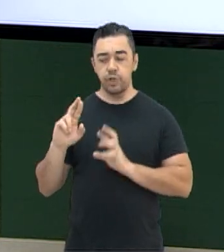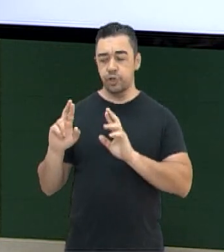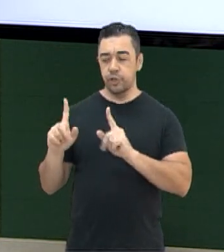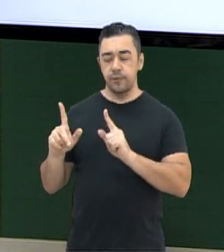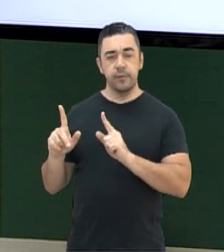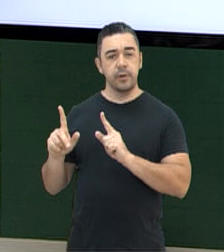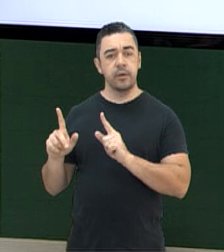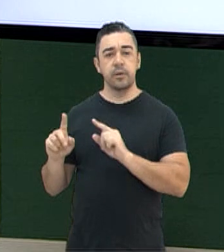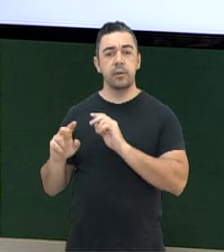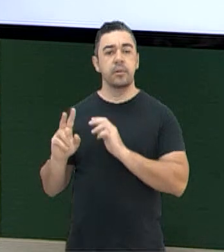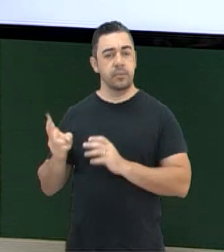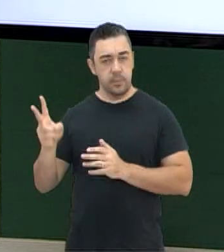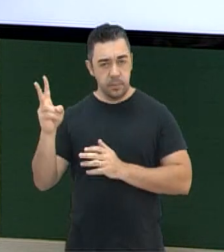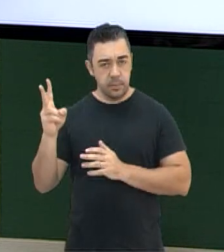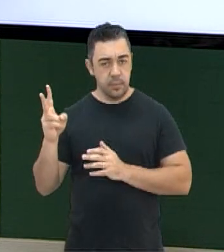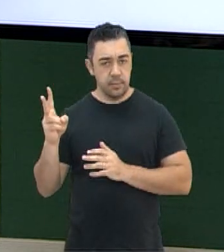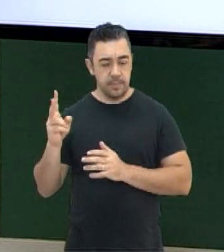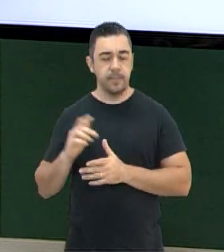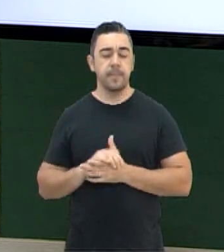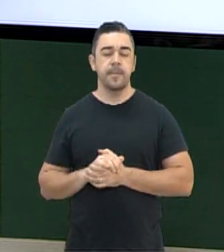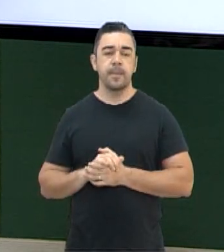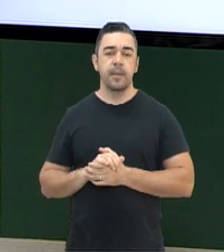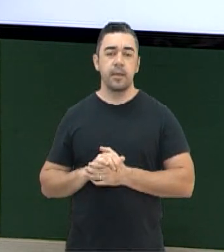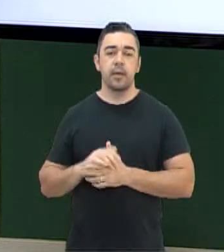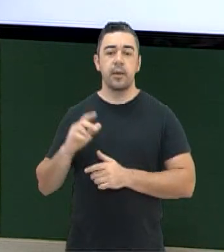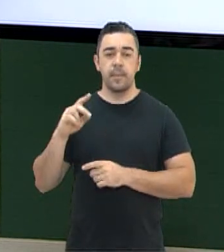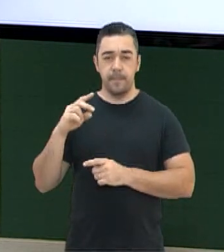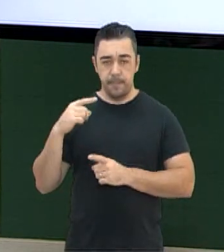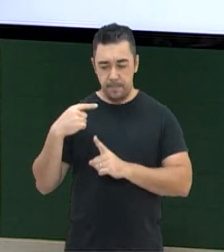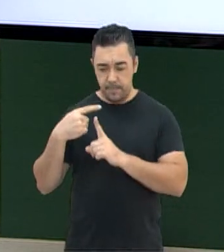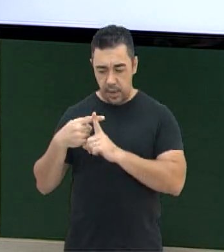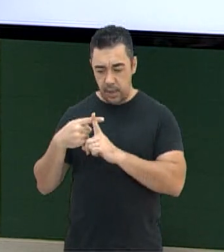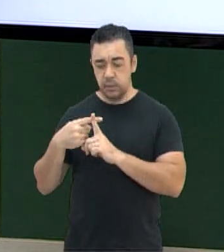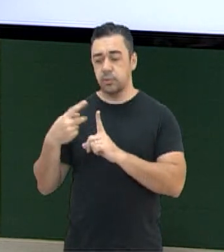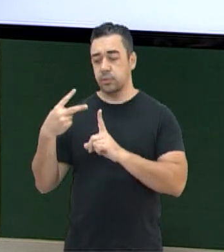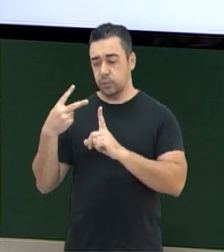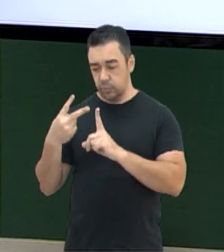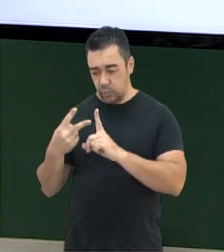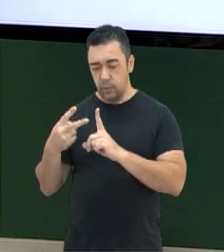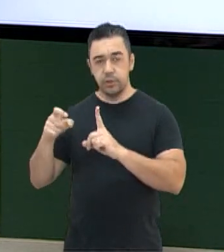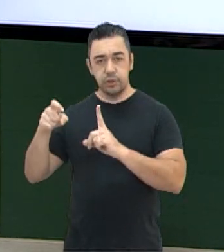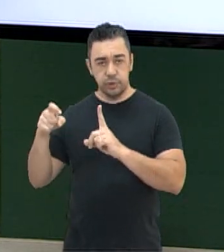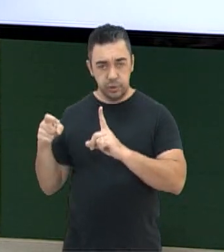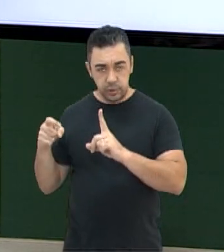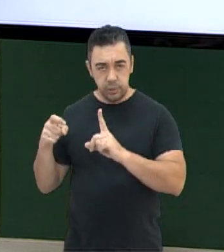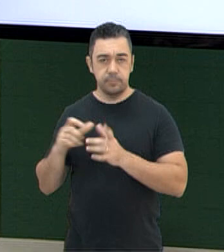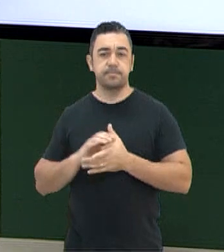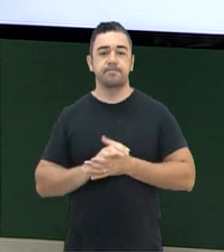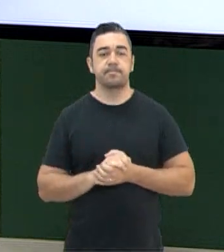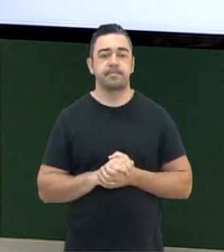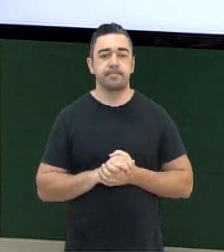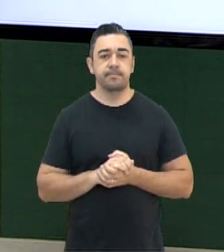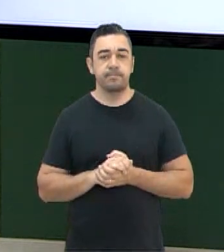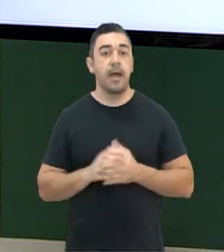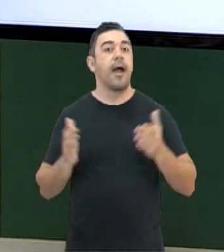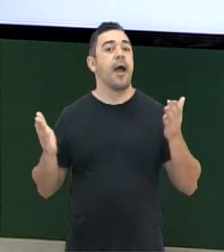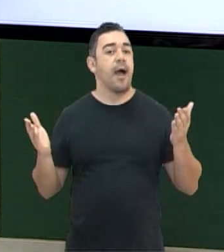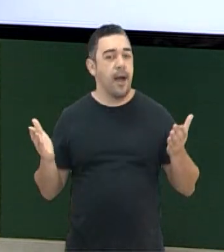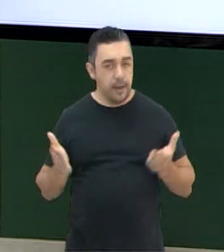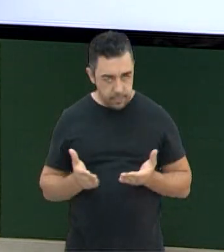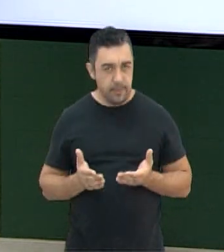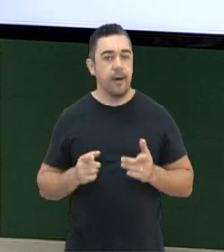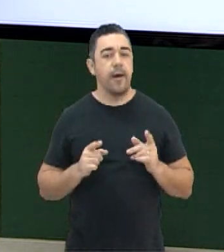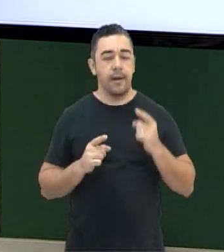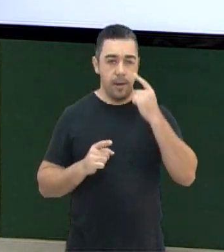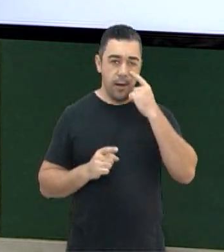diferentes, subtrai, permanece o sinal do número maior. Então, vai ficar mais 2x. Agora